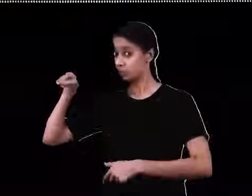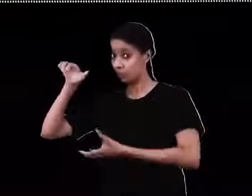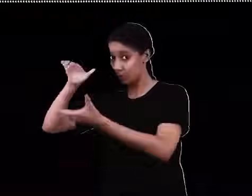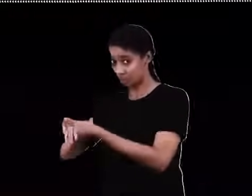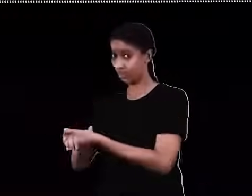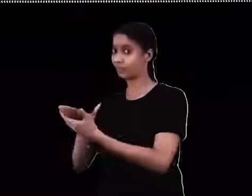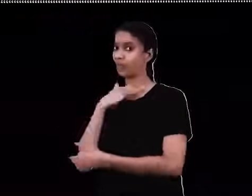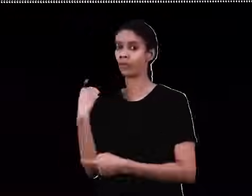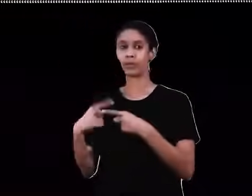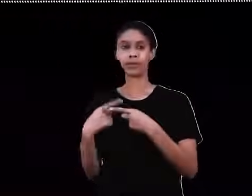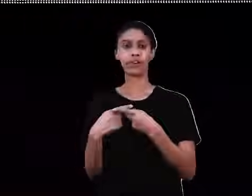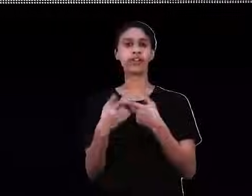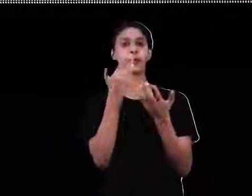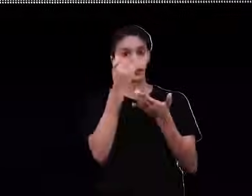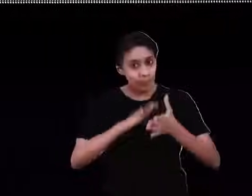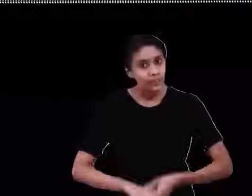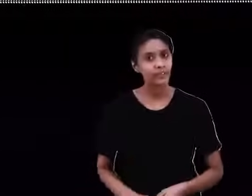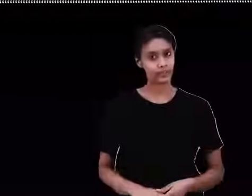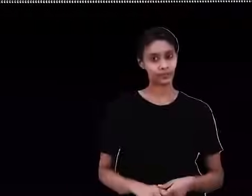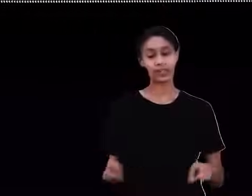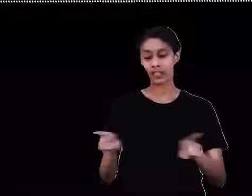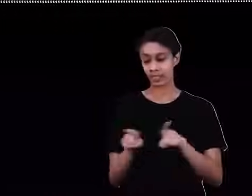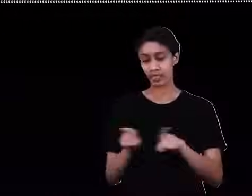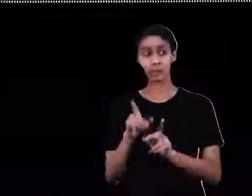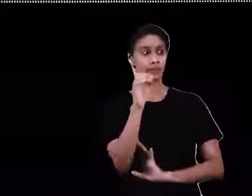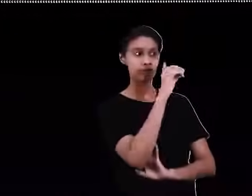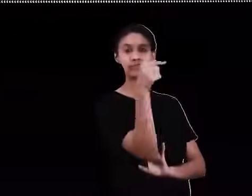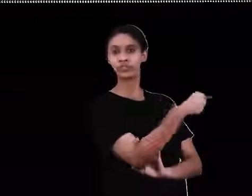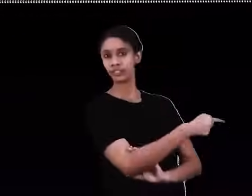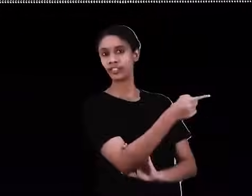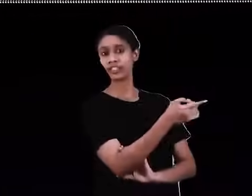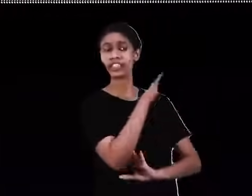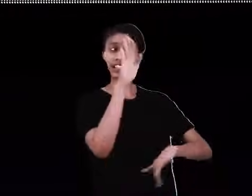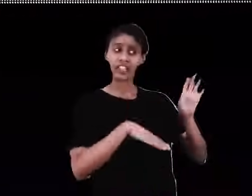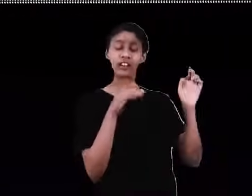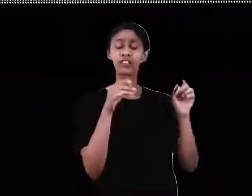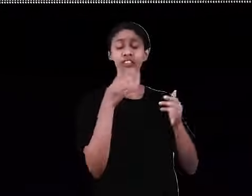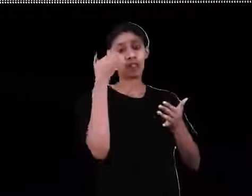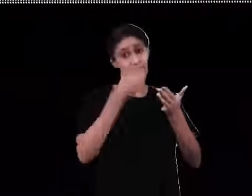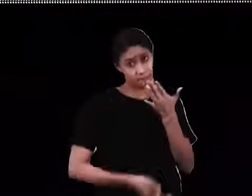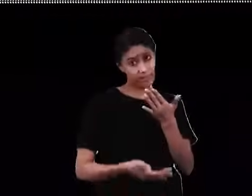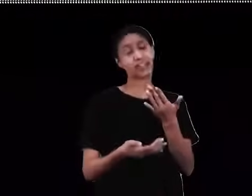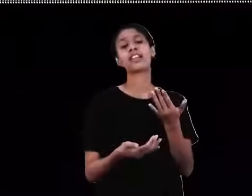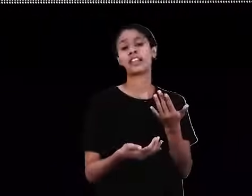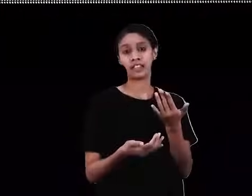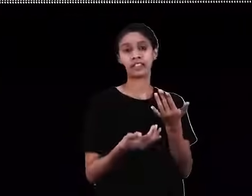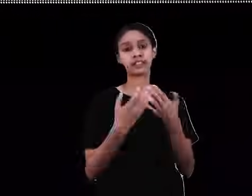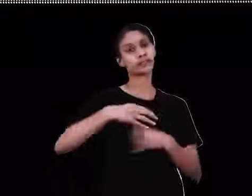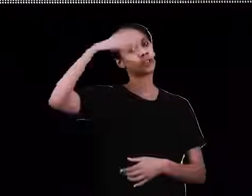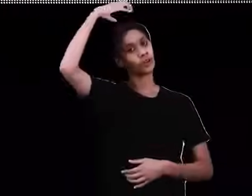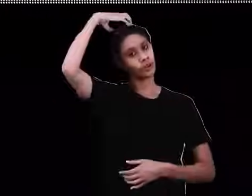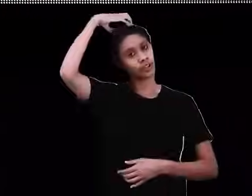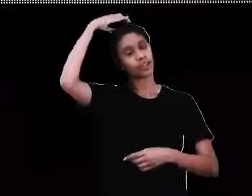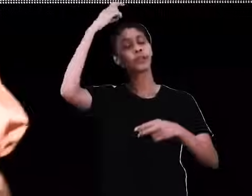prato de comida e resolveu o problema de Davi que ia talvez perder o trono ou sujar as mãos de sangue por